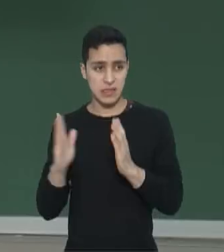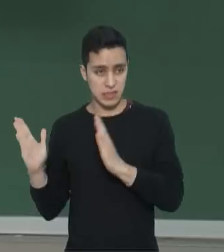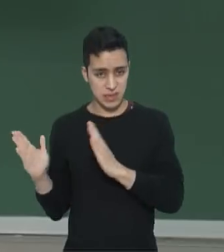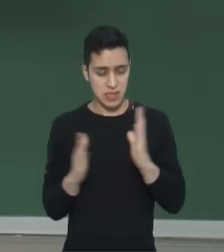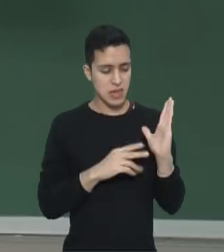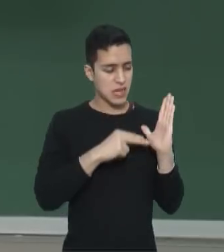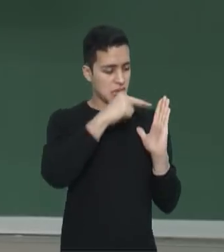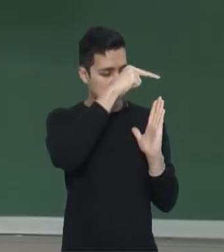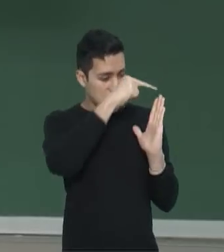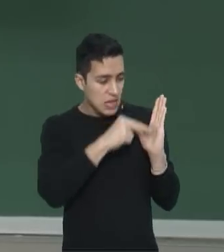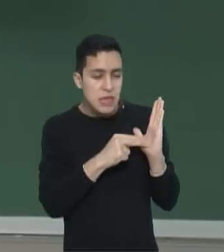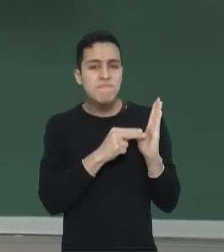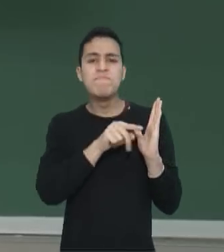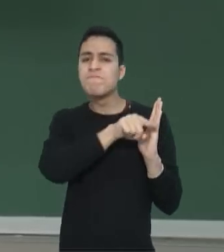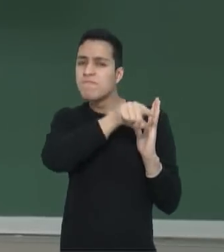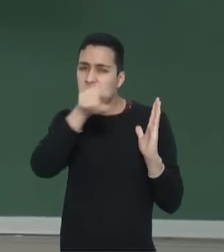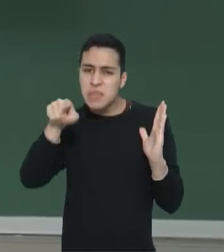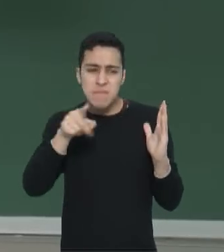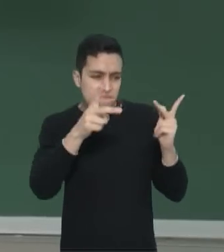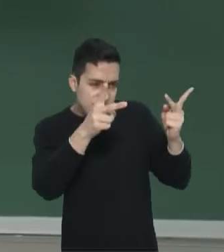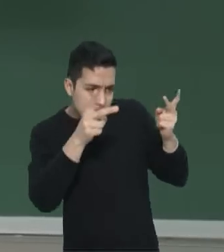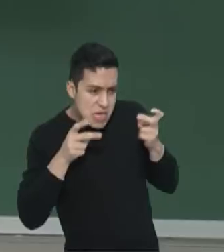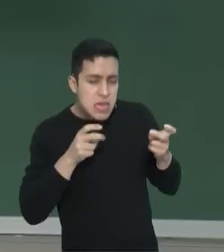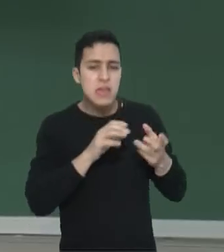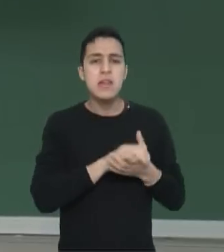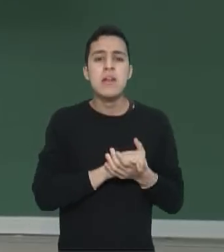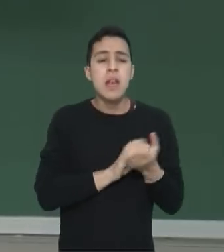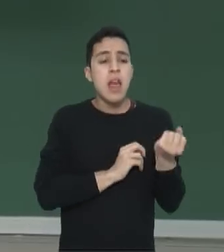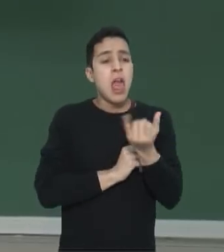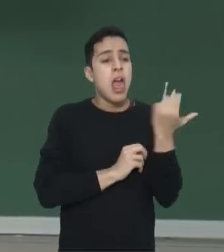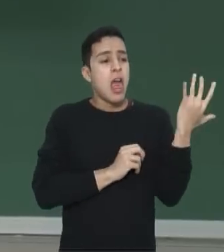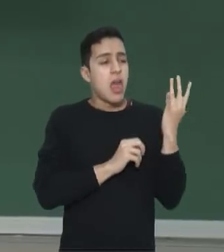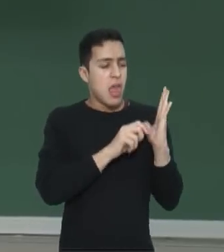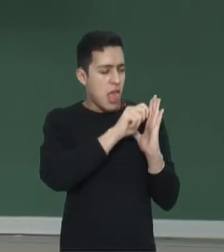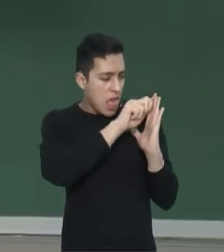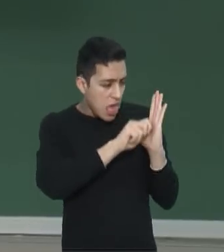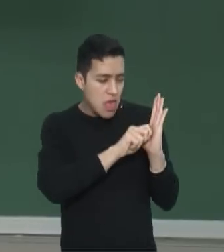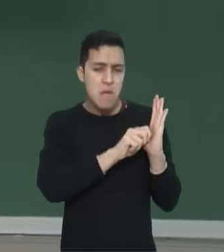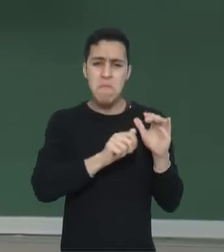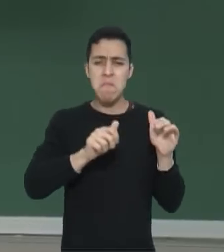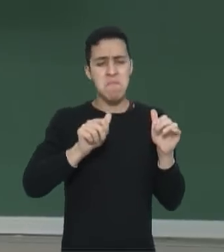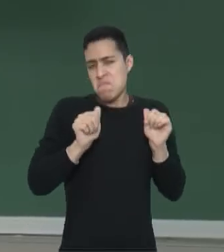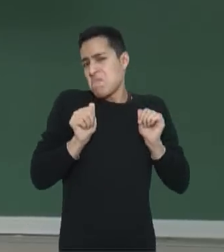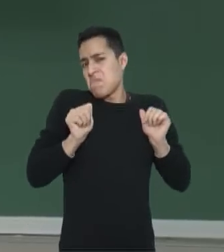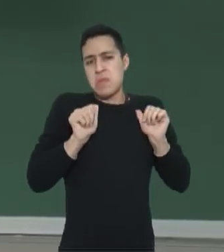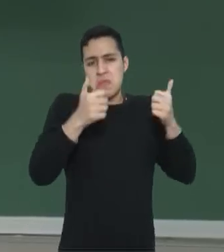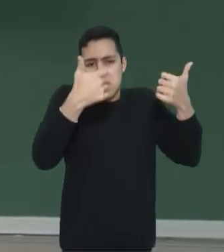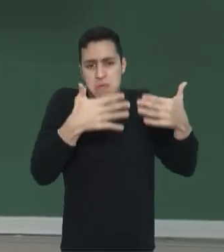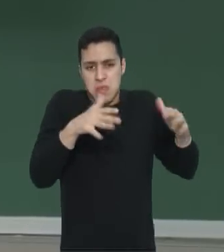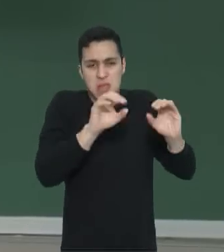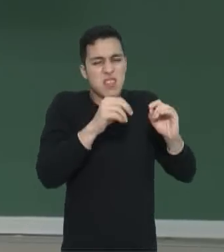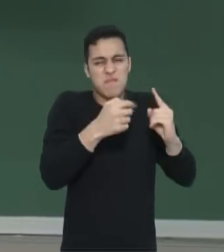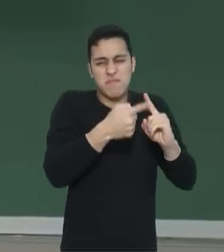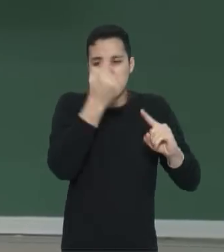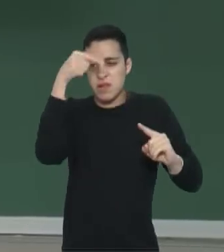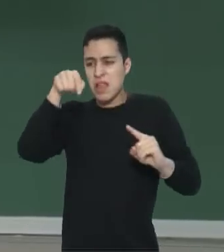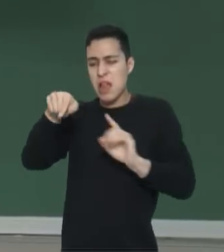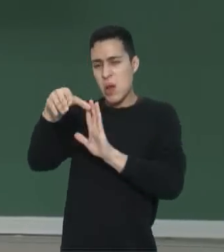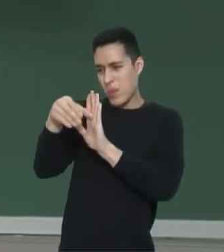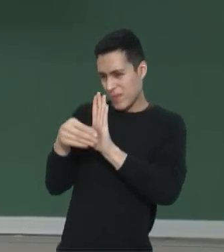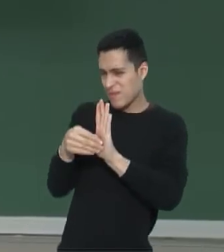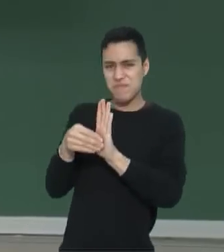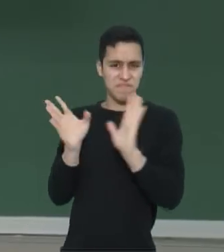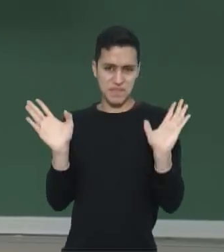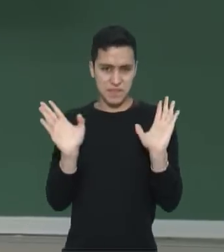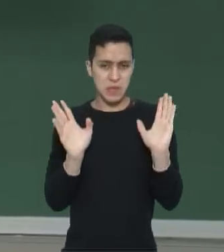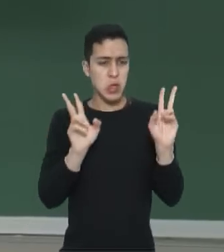Fizemos a leitura, você percebeu que alguns artigos foram omitidos porque não fazem parte do conteúdo, não vamos trabalhar a